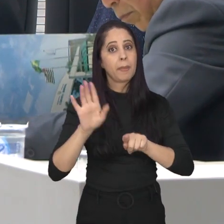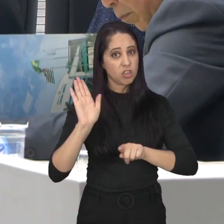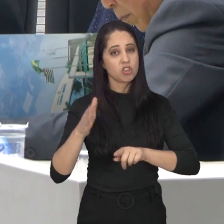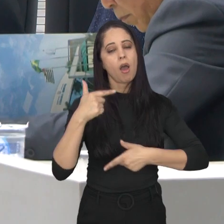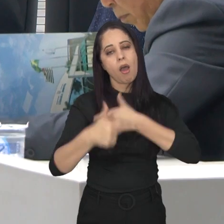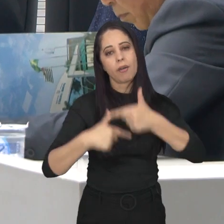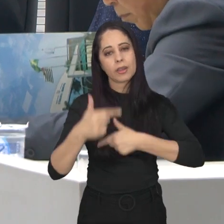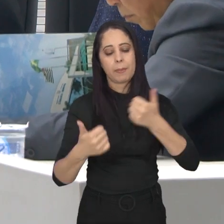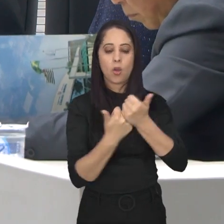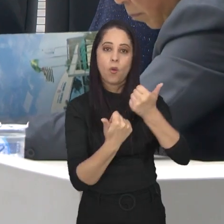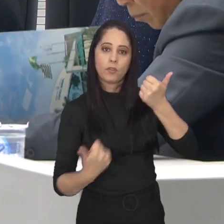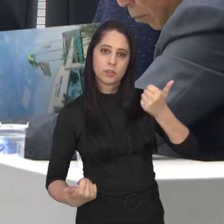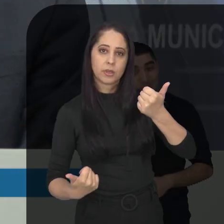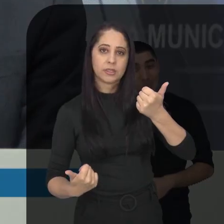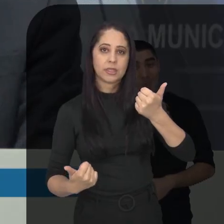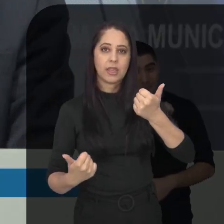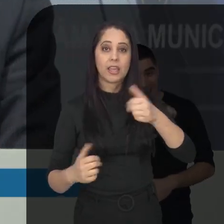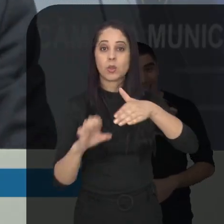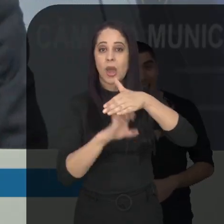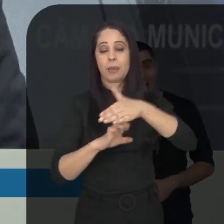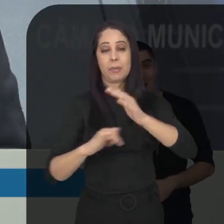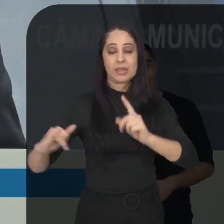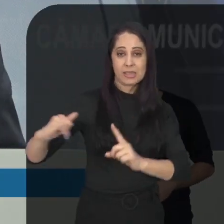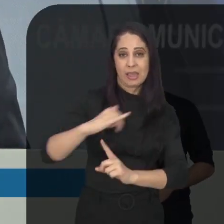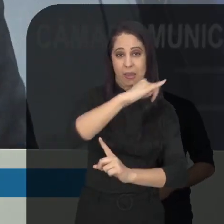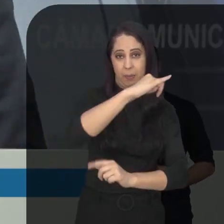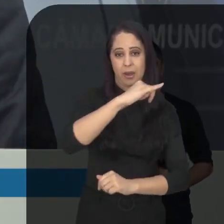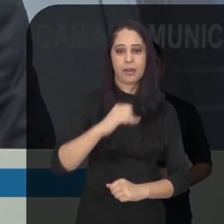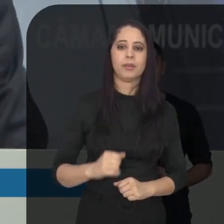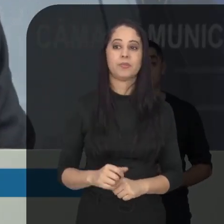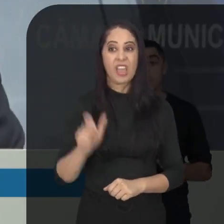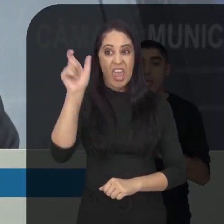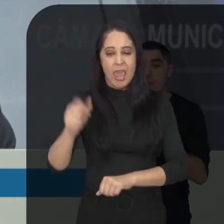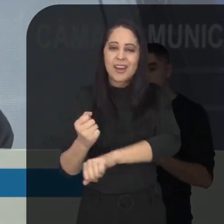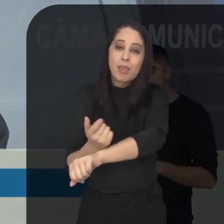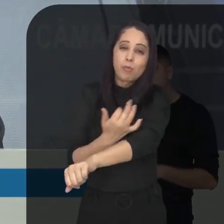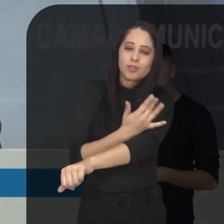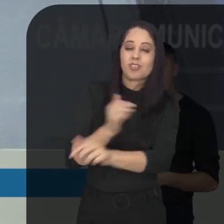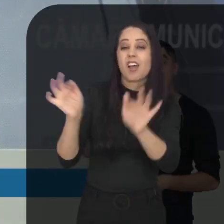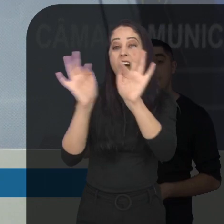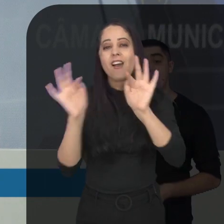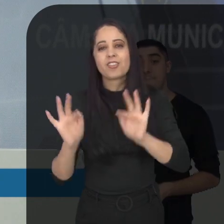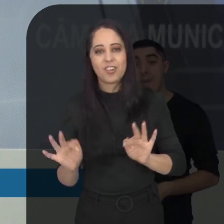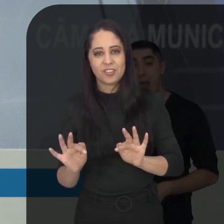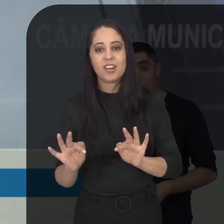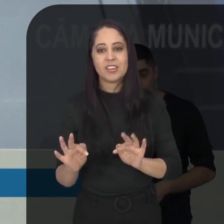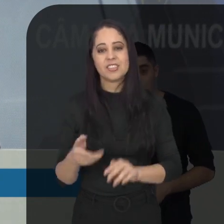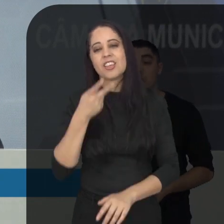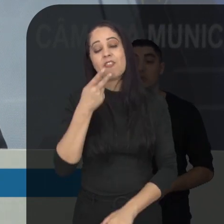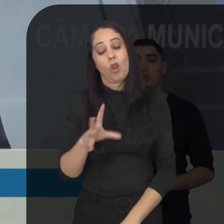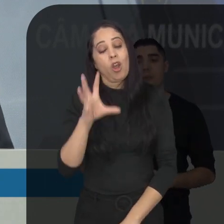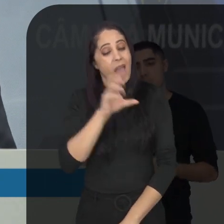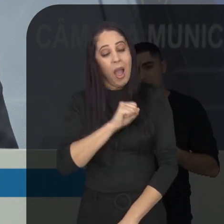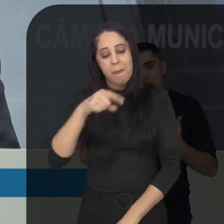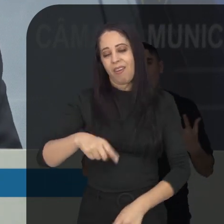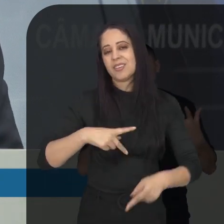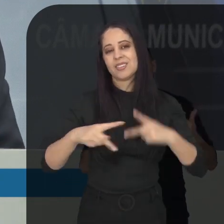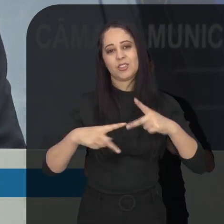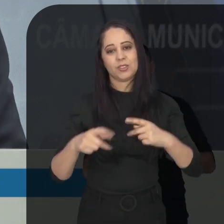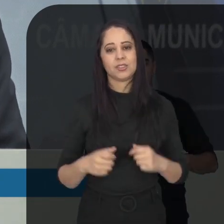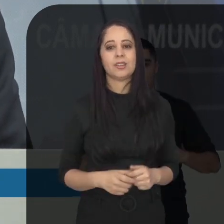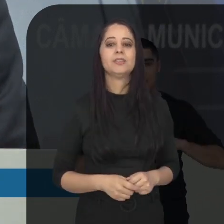a cidade continue a se beneficiar. O outro homenageado da noite, Manuel de Oliveira, lembrou da sua chegada